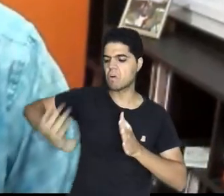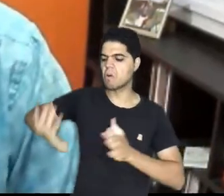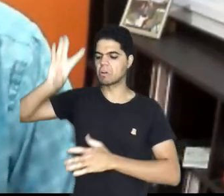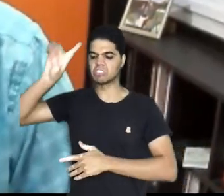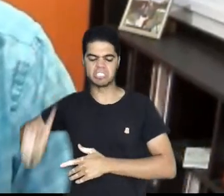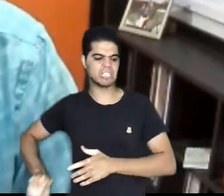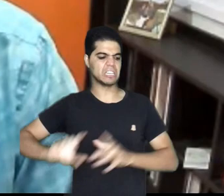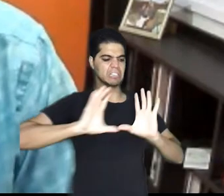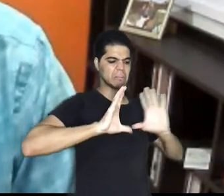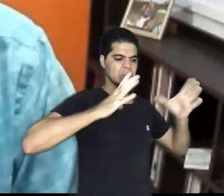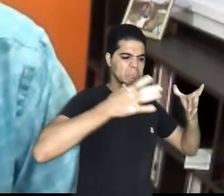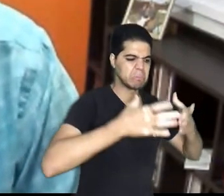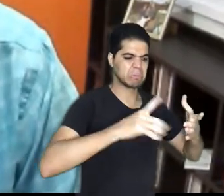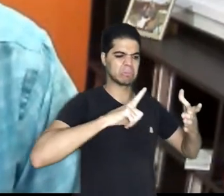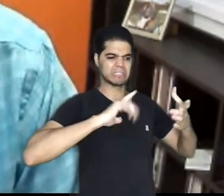neofascistas,